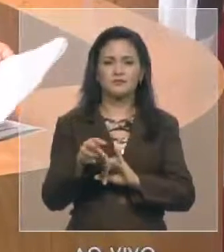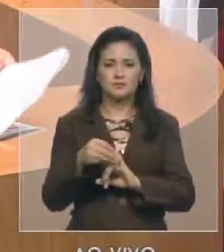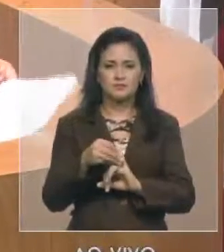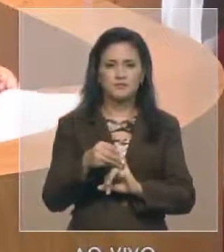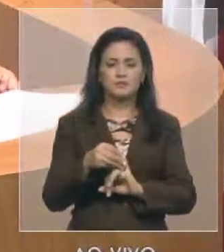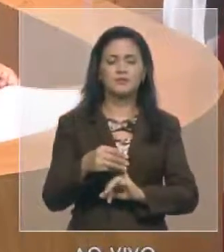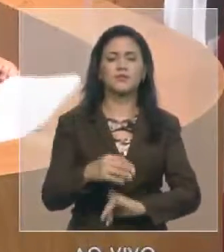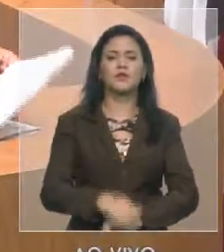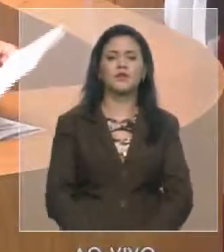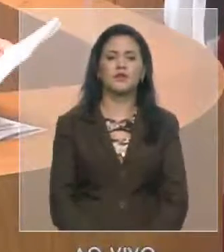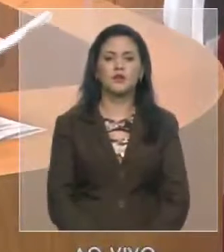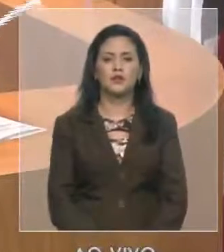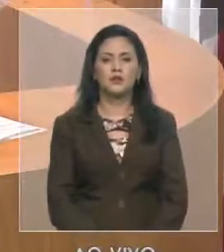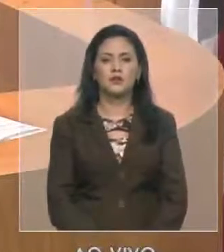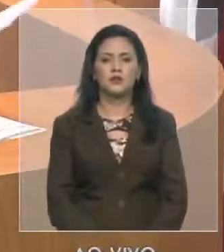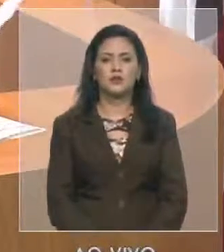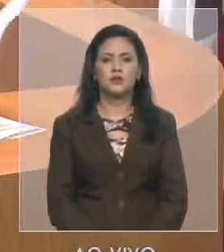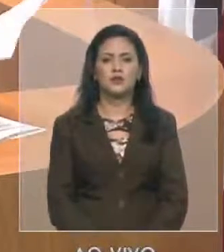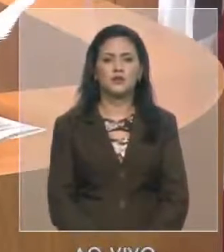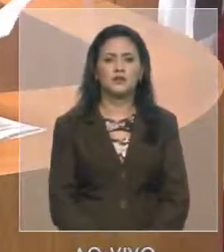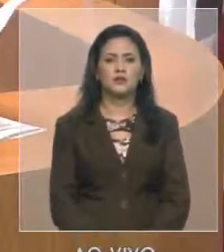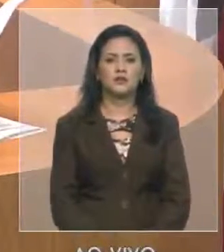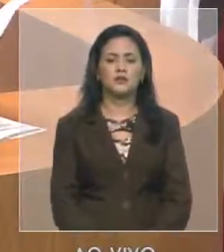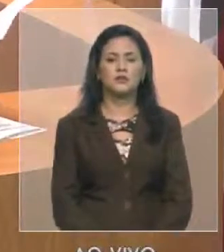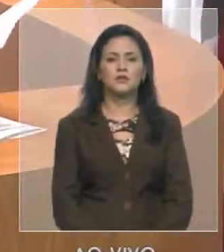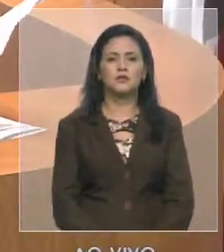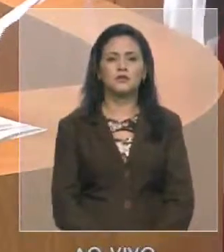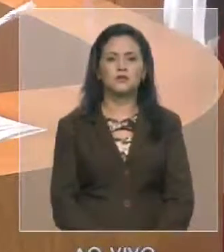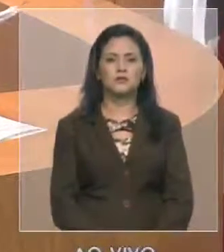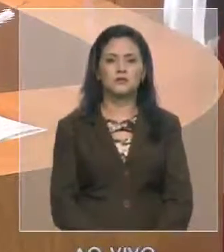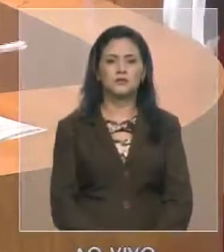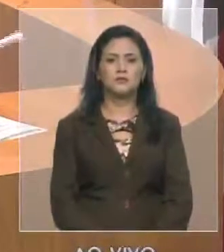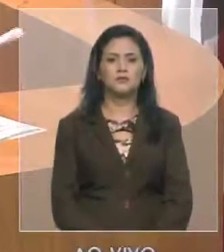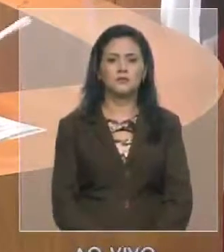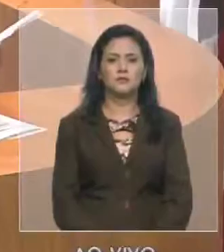E, deputado Antônio Pereira,